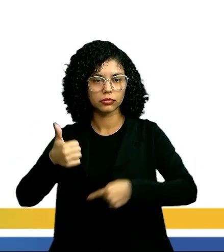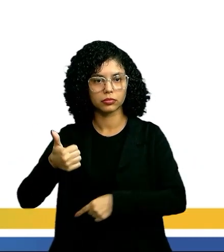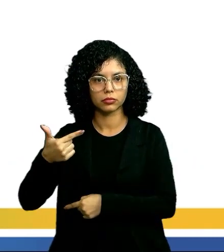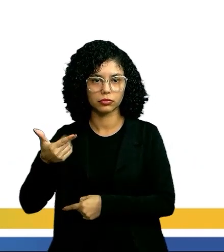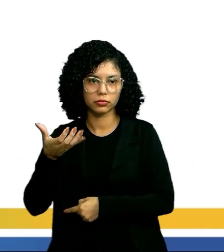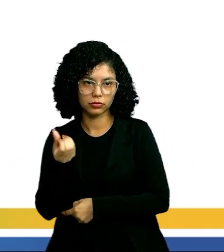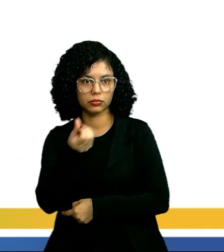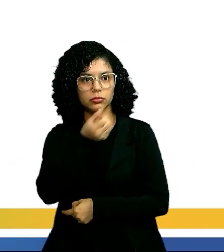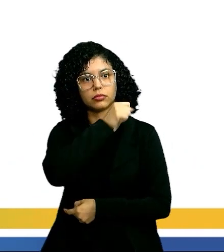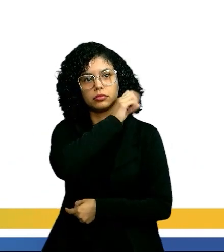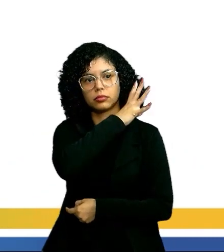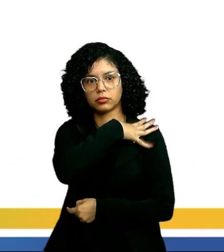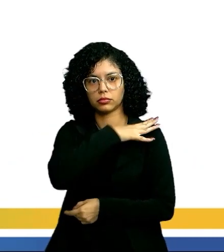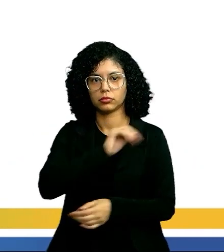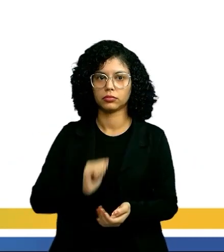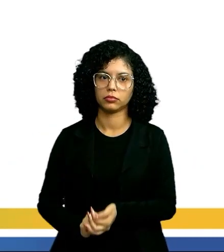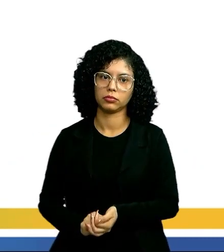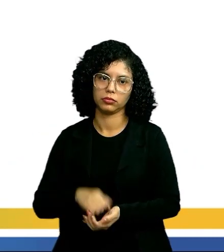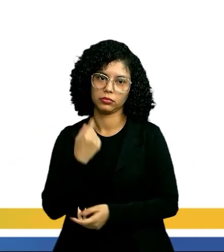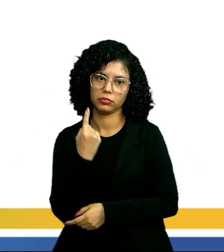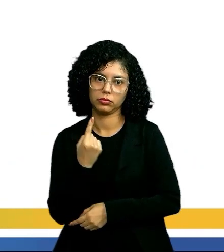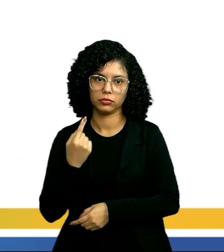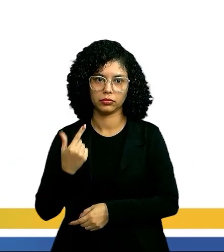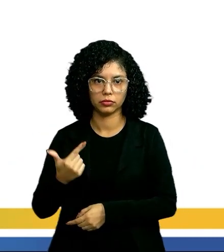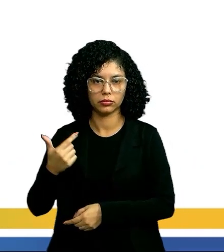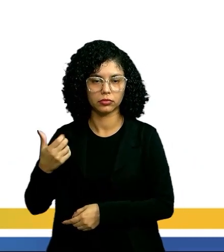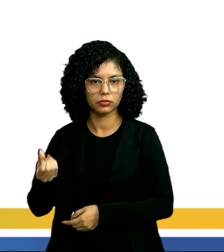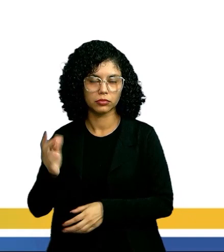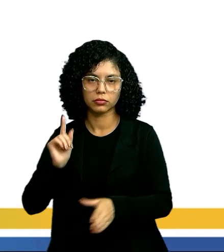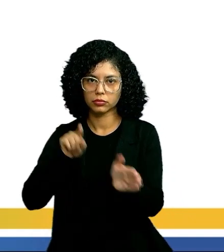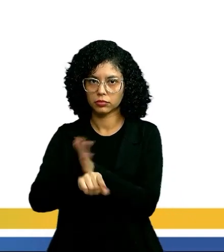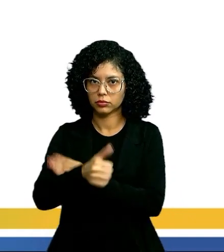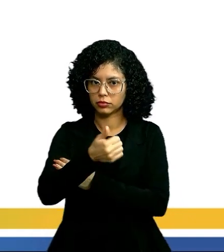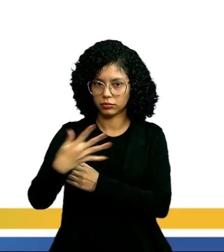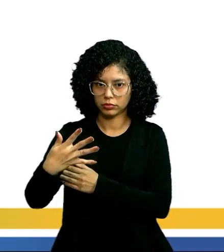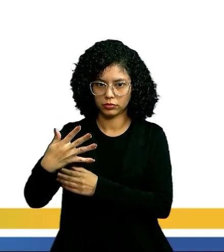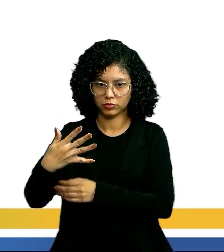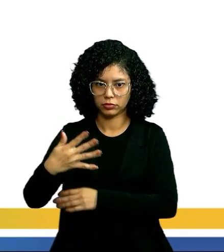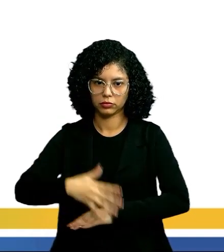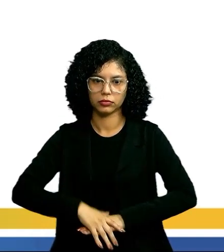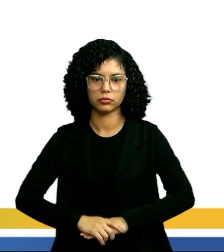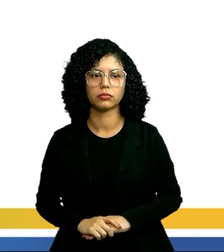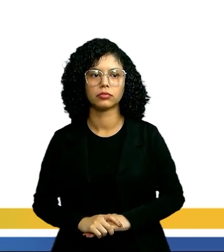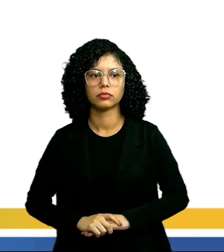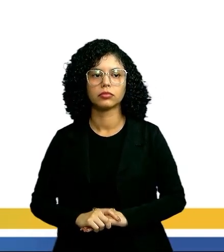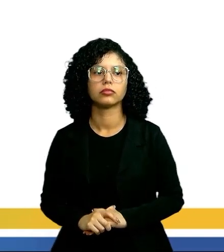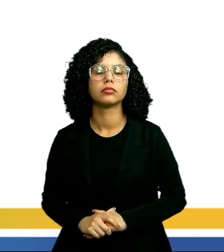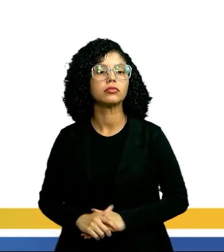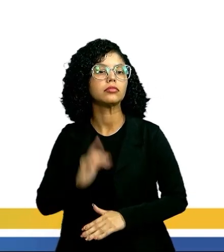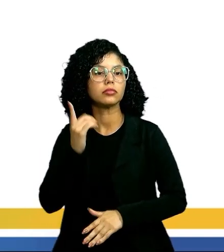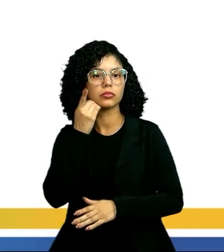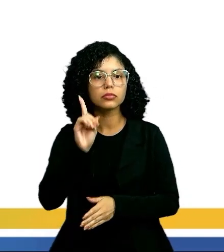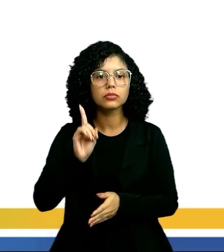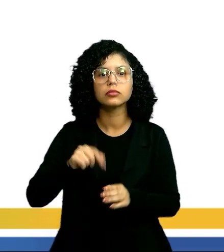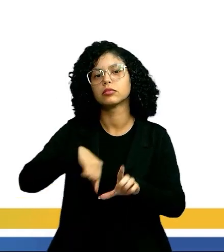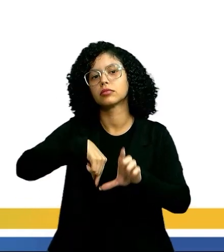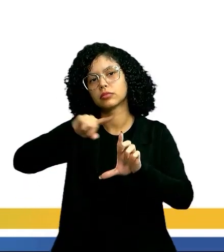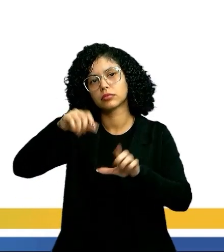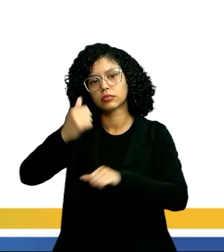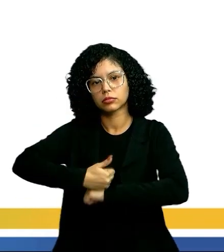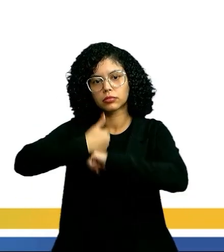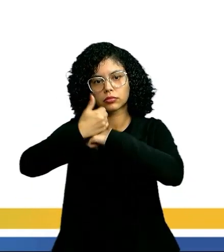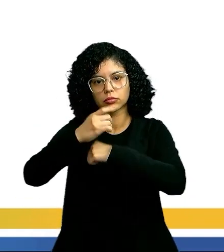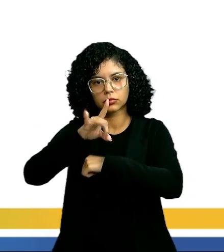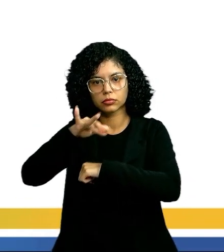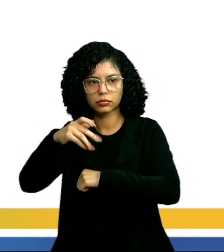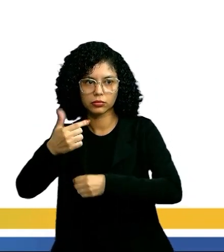volume 4, a página 126. Questão número 14. Um dos índices da